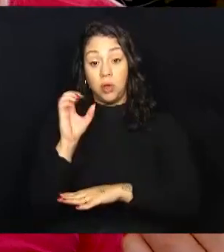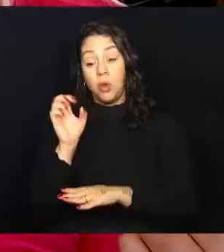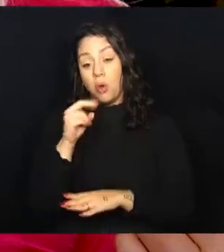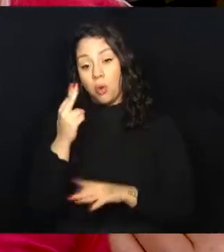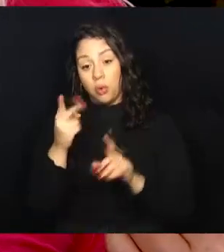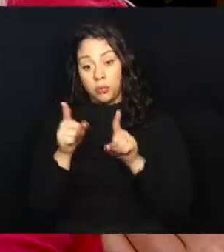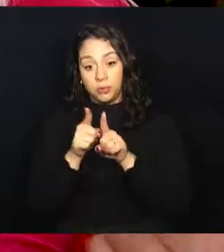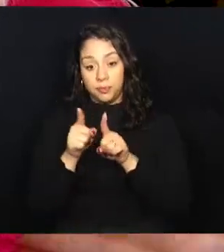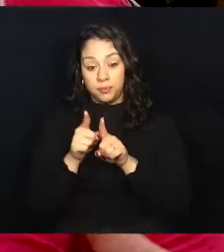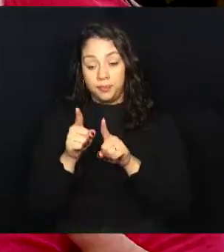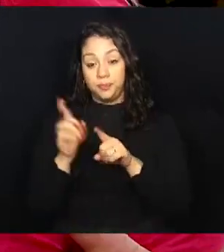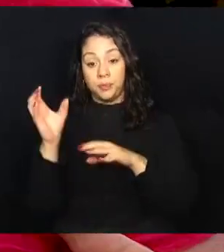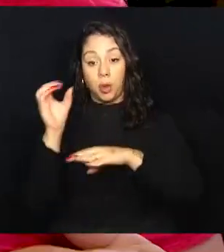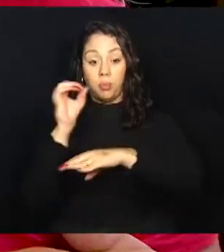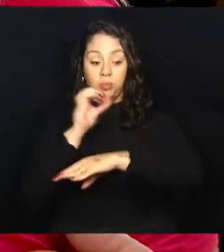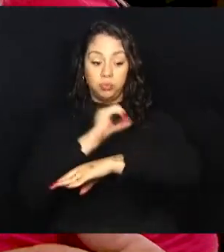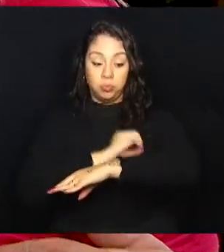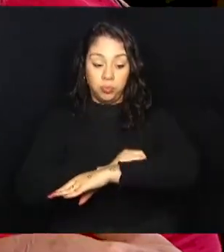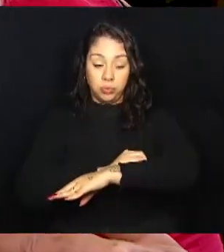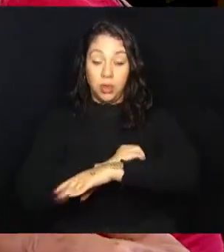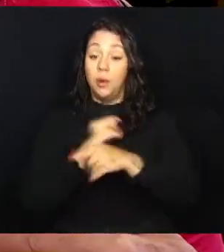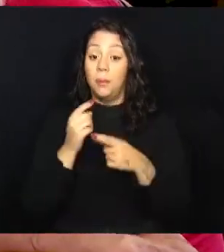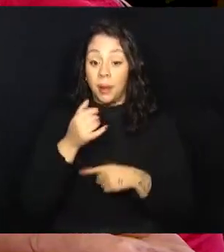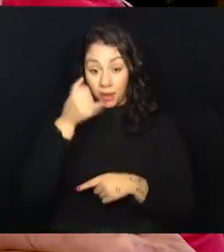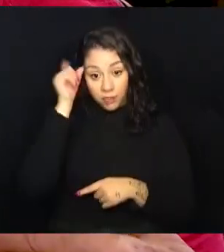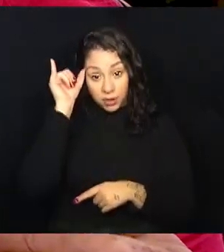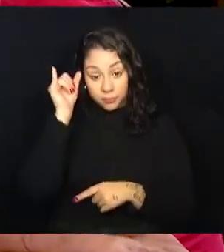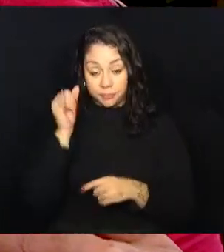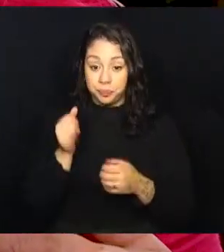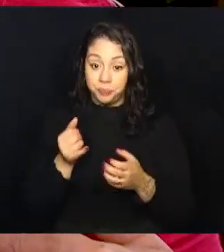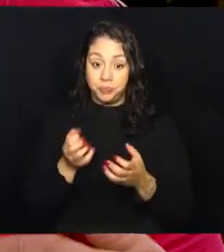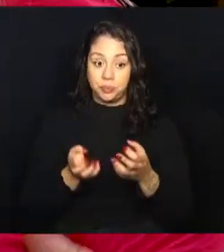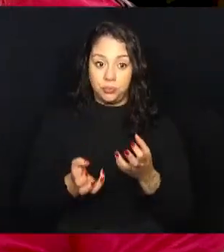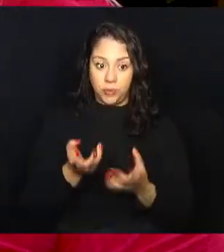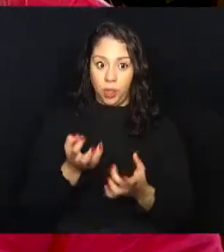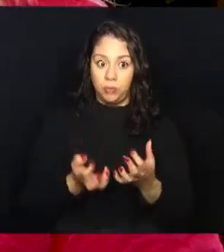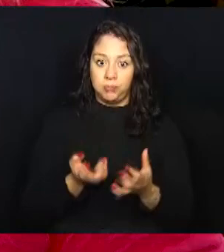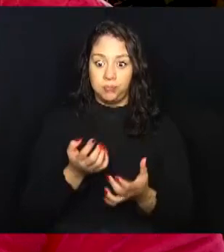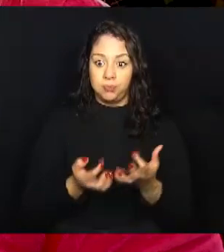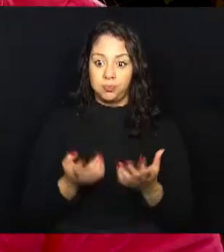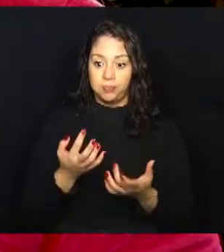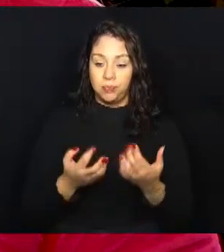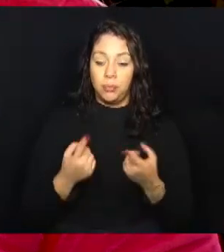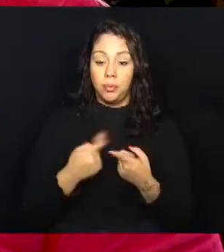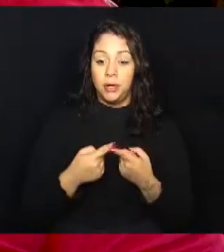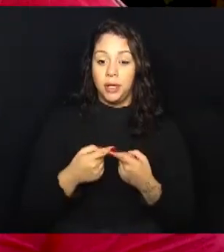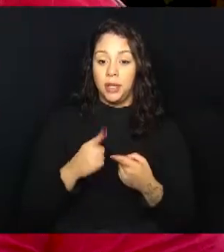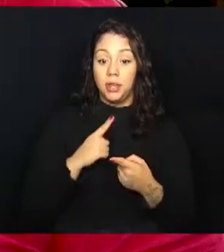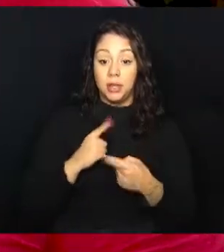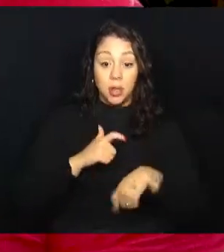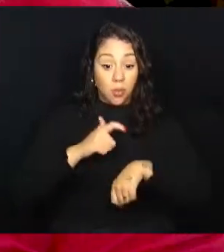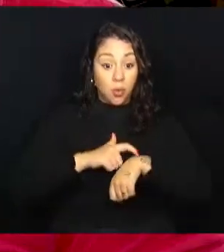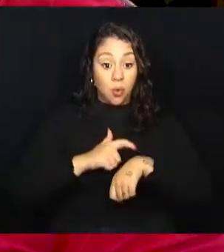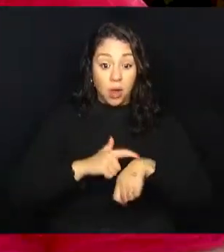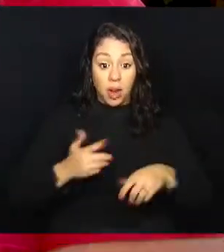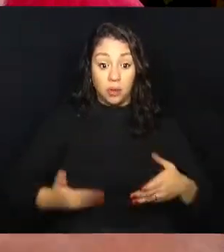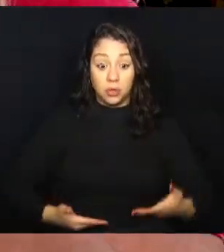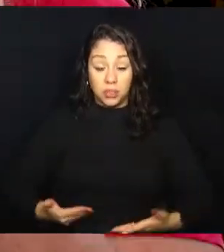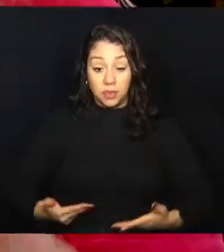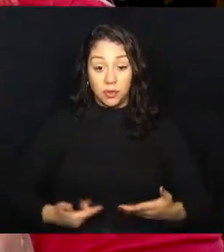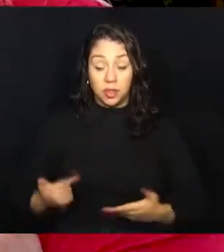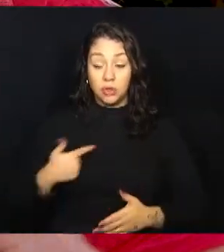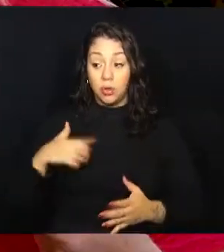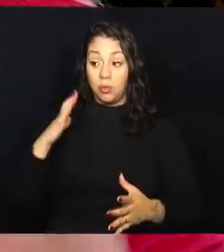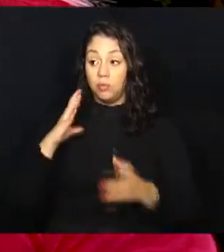sol e logo após o pôr do sol. Por quê? Para a sua planta não cozinhar. Às vezes você tem